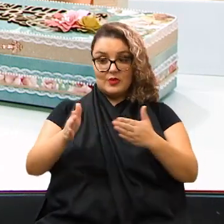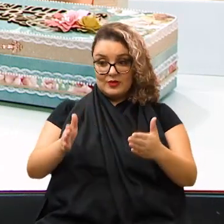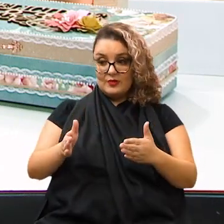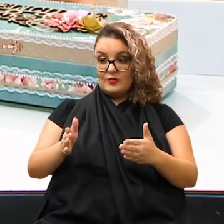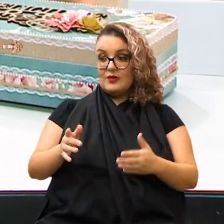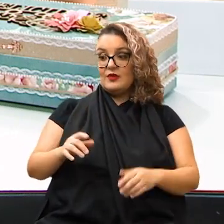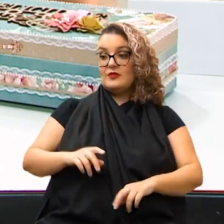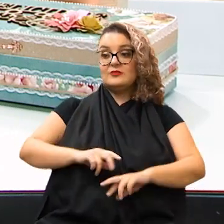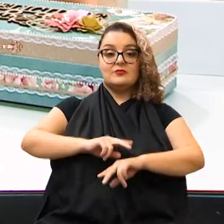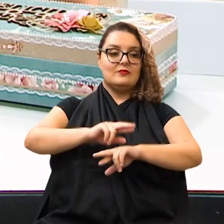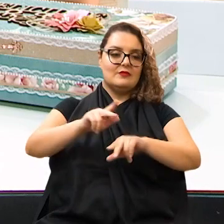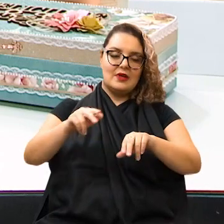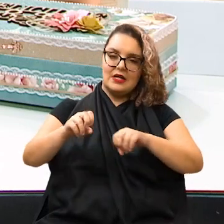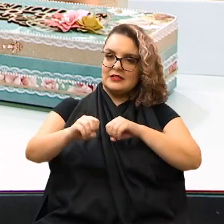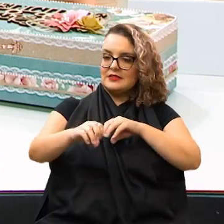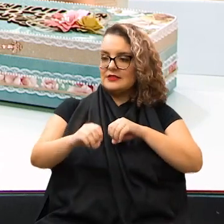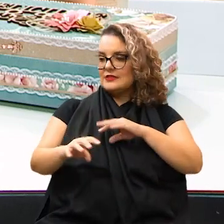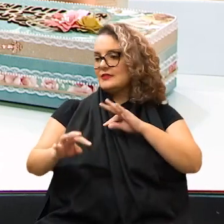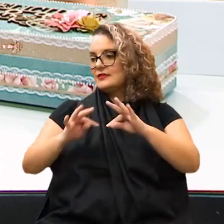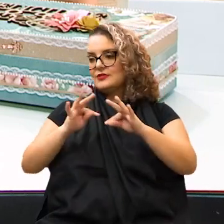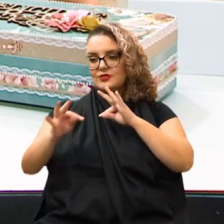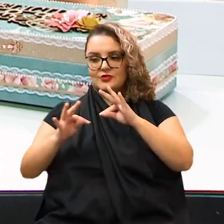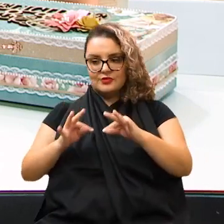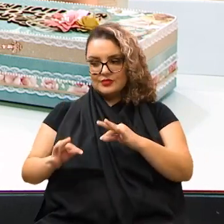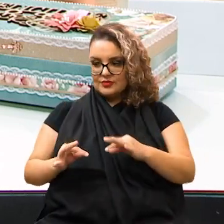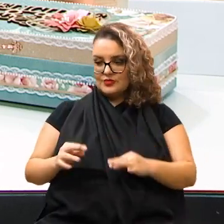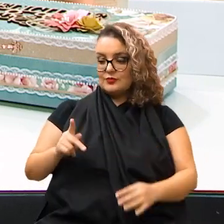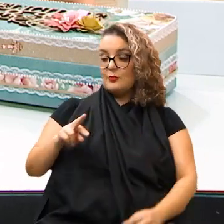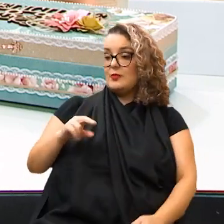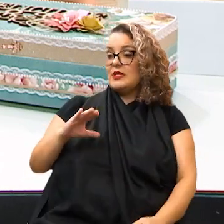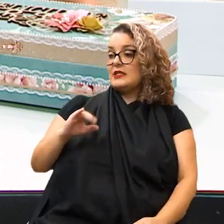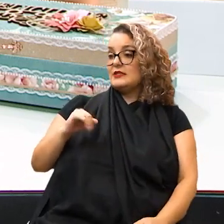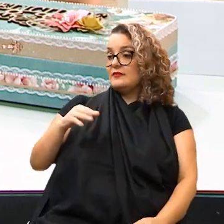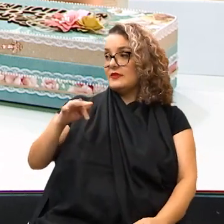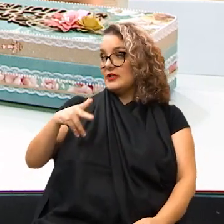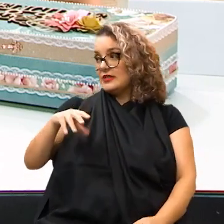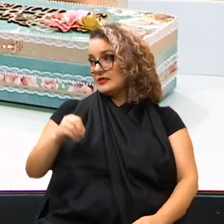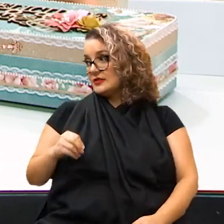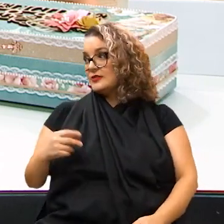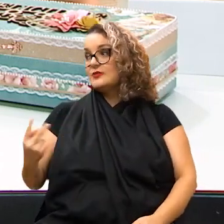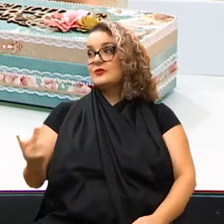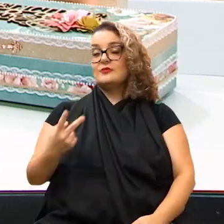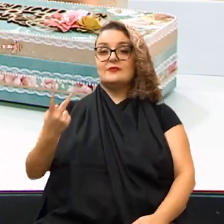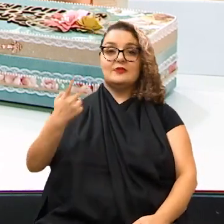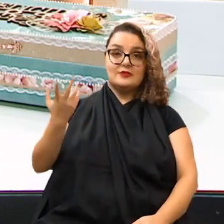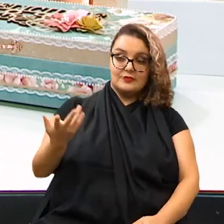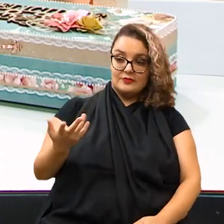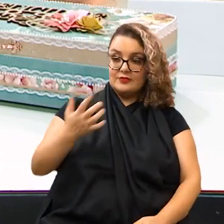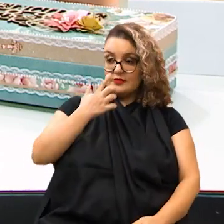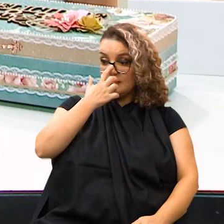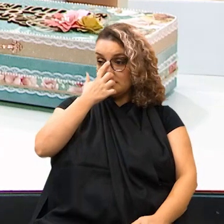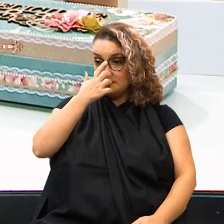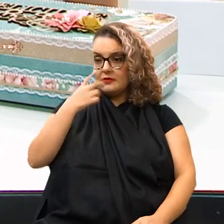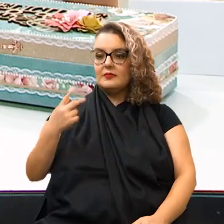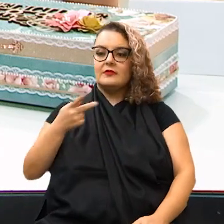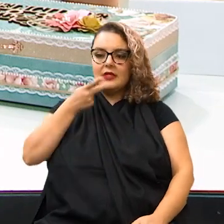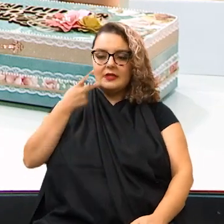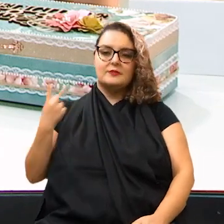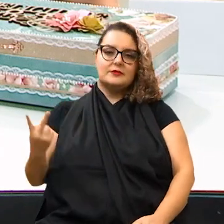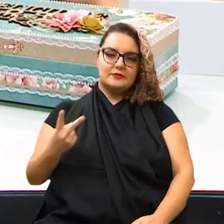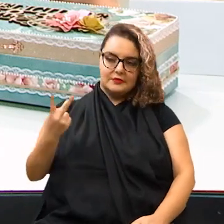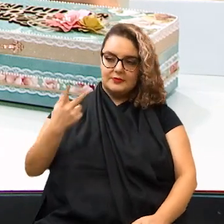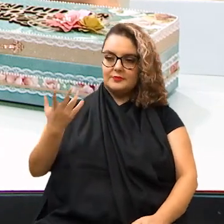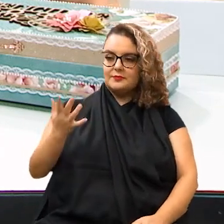caixa, foram aulas de técnica, de precificação, de valorização. Falando em